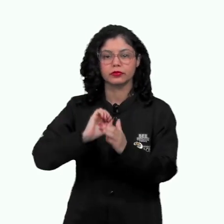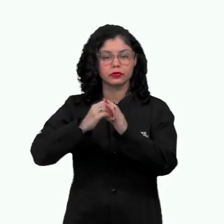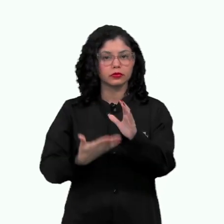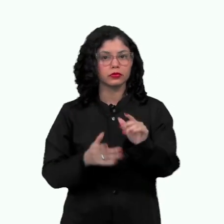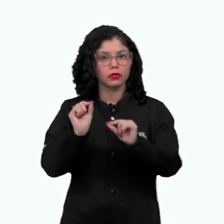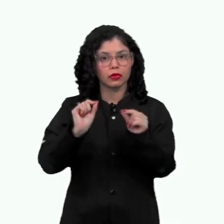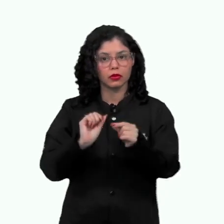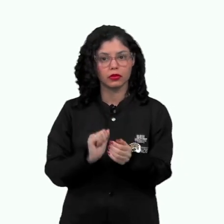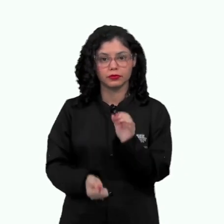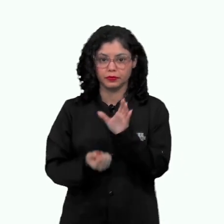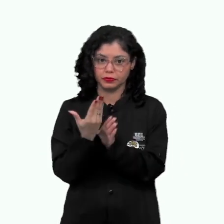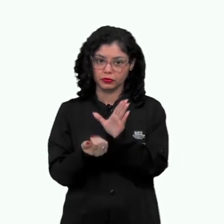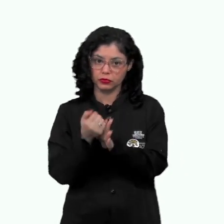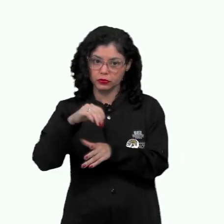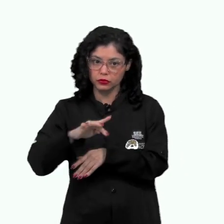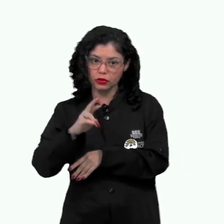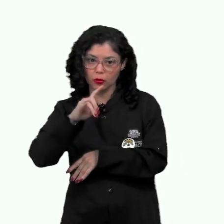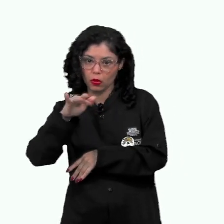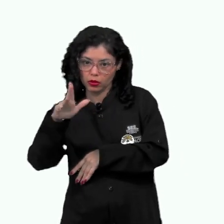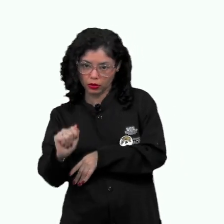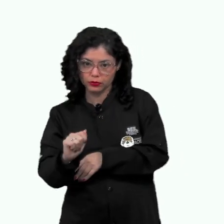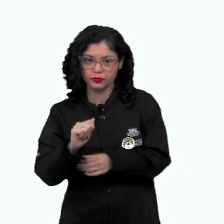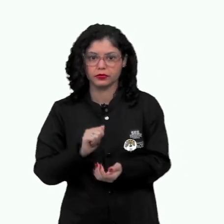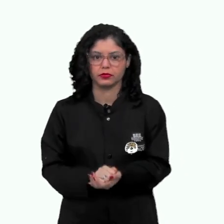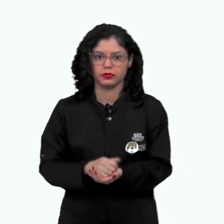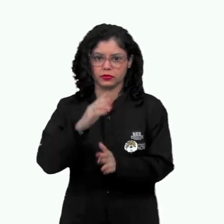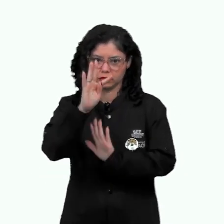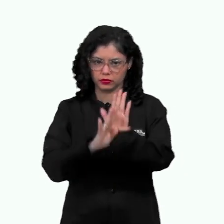característica multimodal, porque nós temos